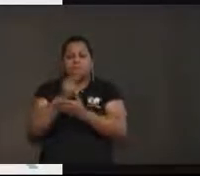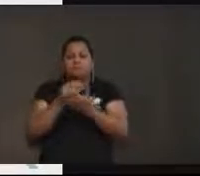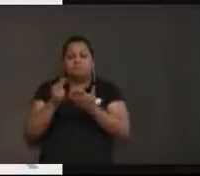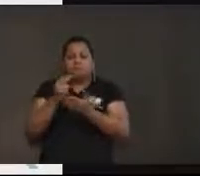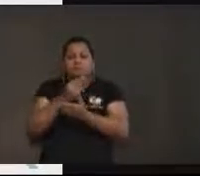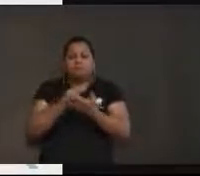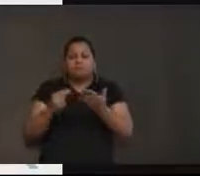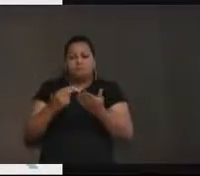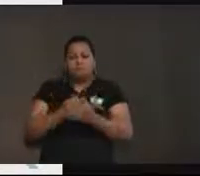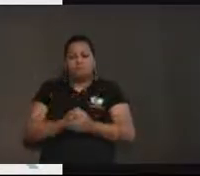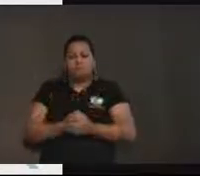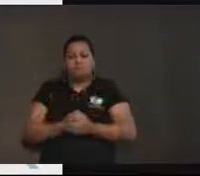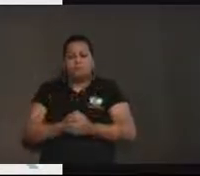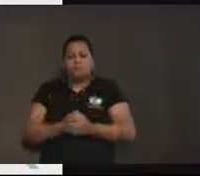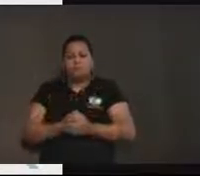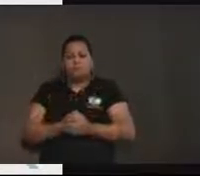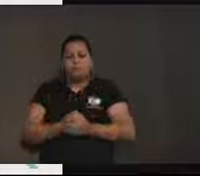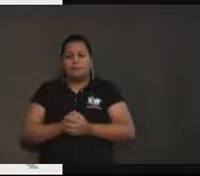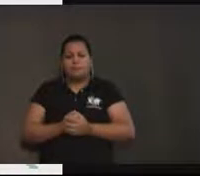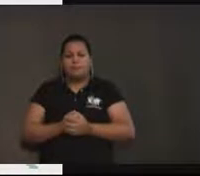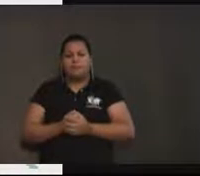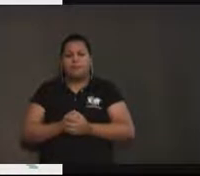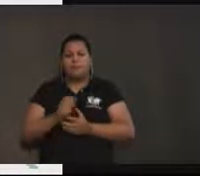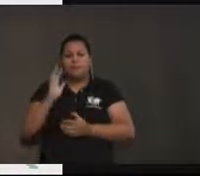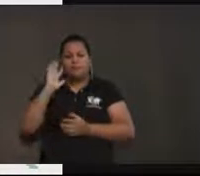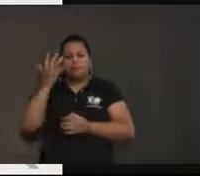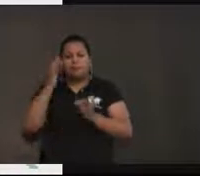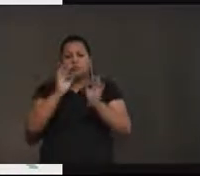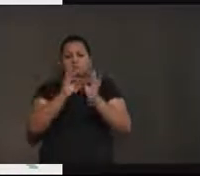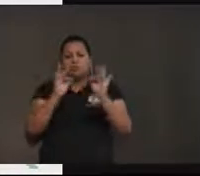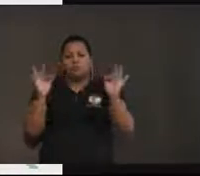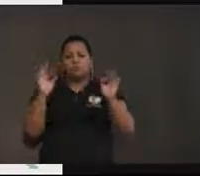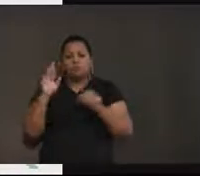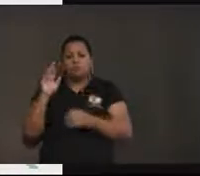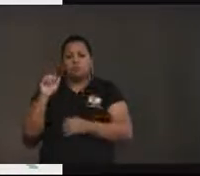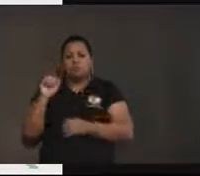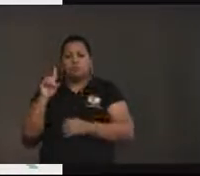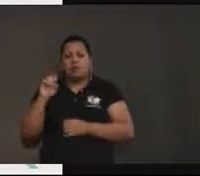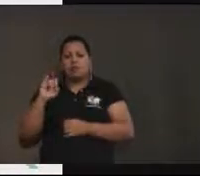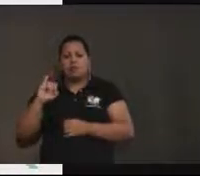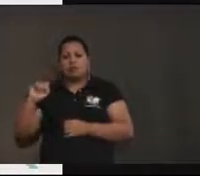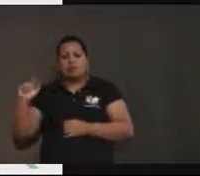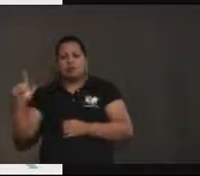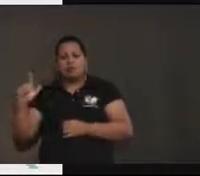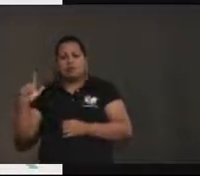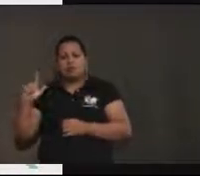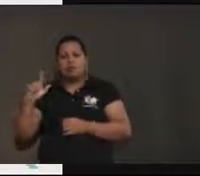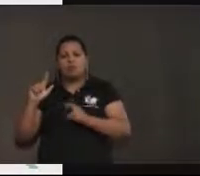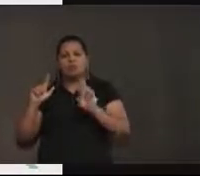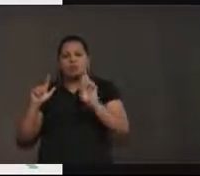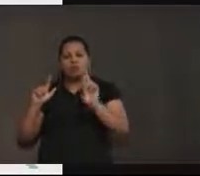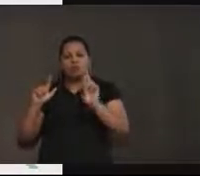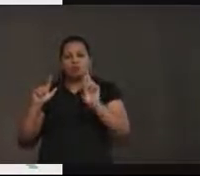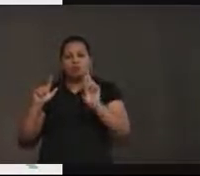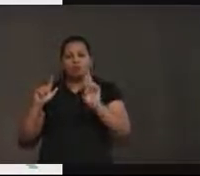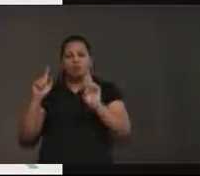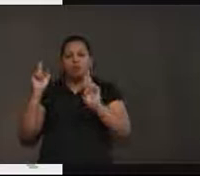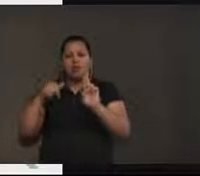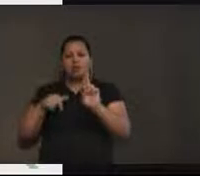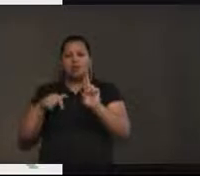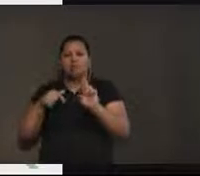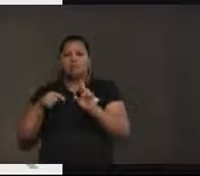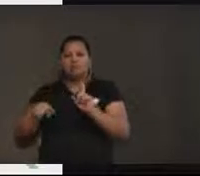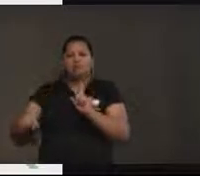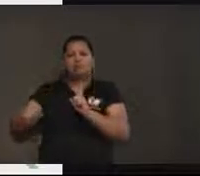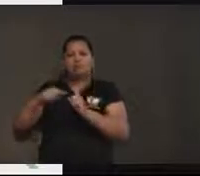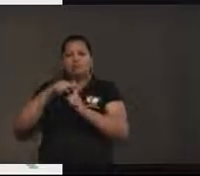acha solução Radial é estritamente positiva pelo princípio do máximo que a outro resultado importante em análise